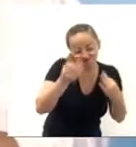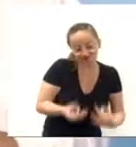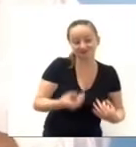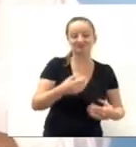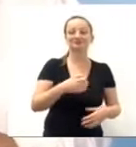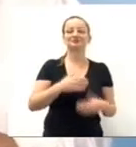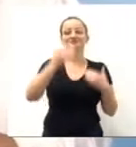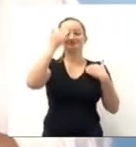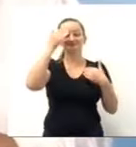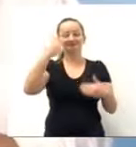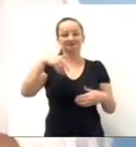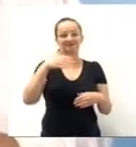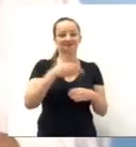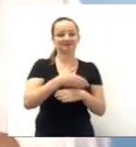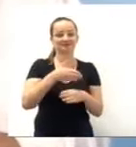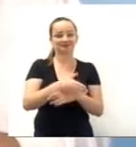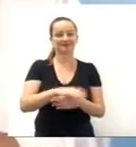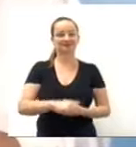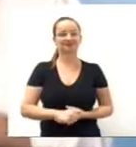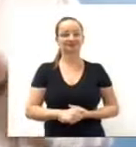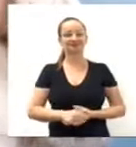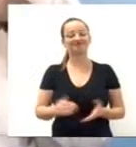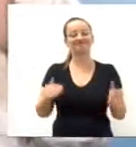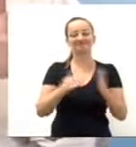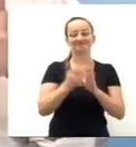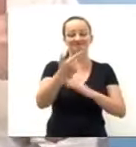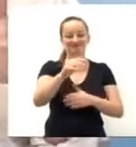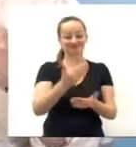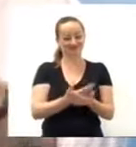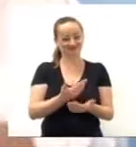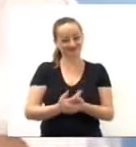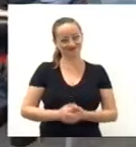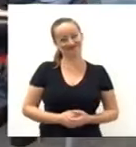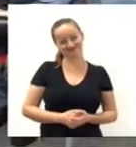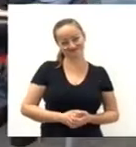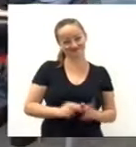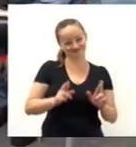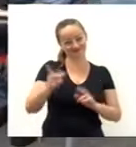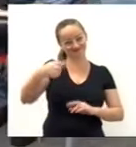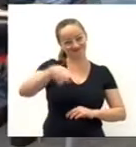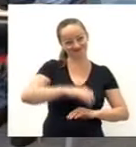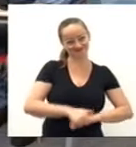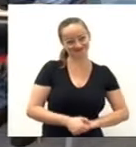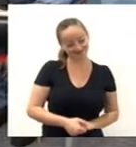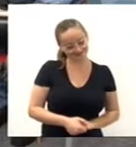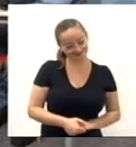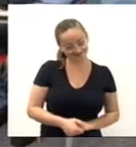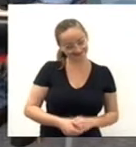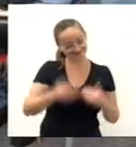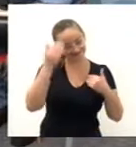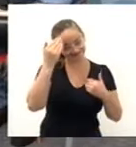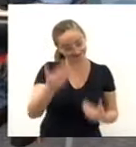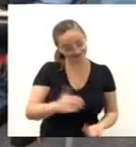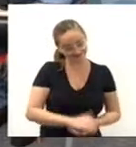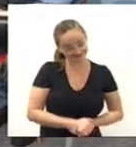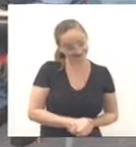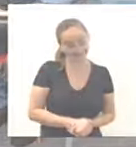agradeço a todos a participação. Tá? Até a próxima aula. Conto com vocês. Muito obrigado a todos.